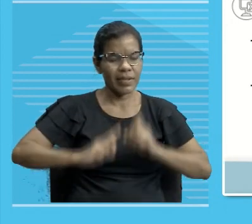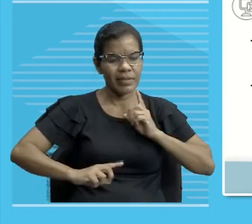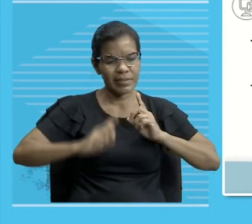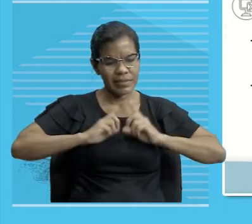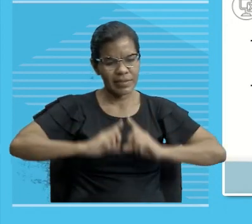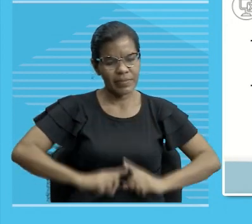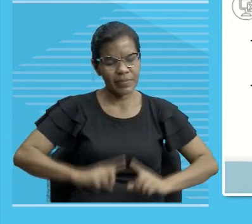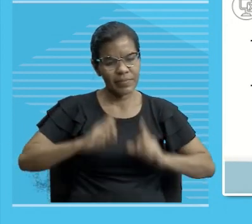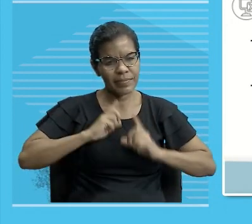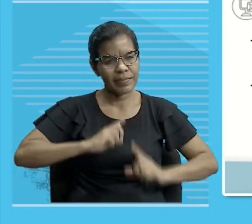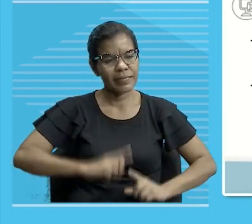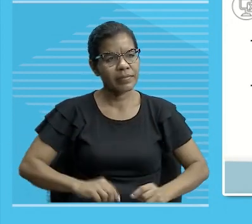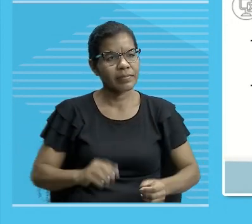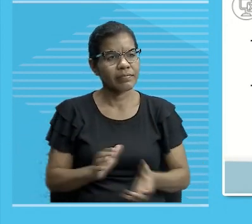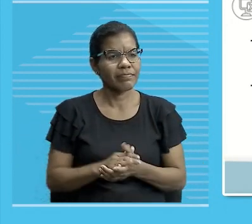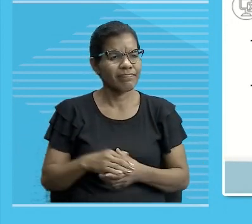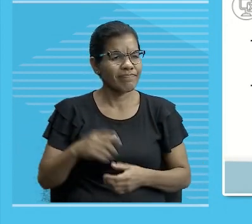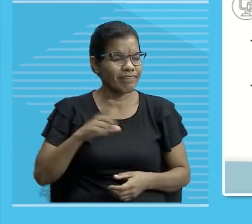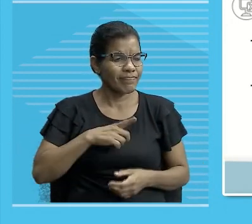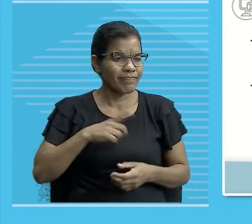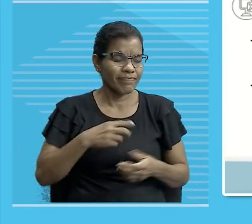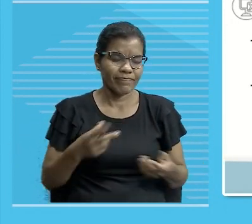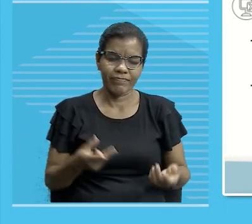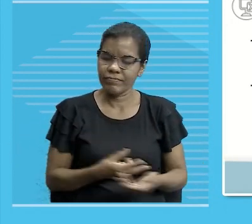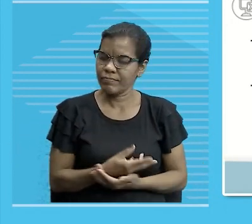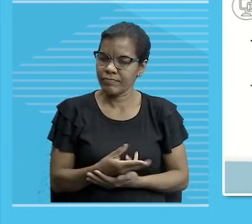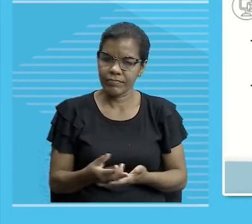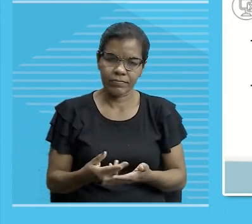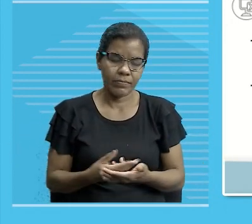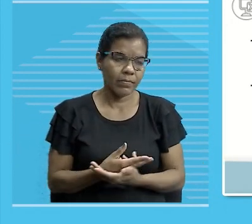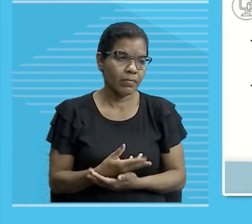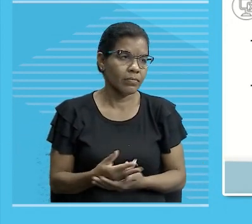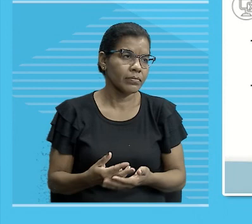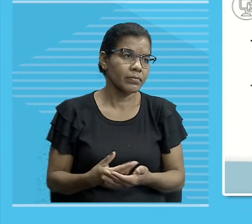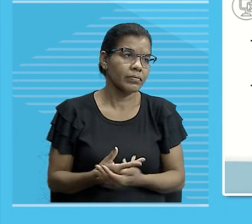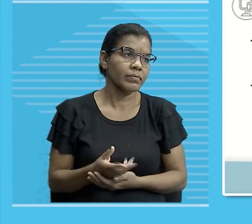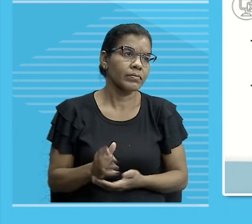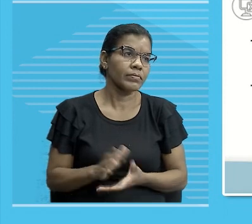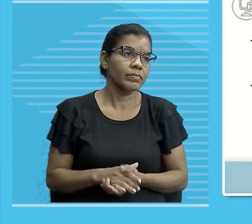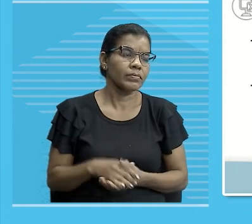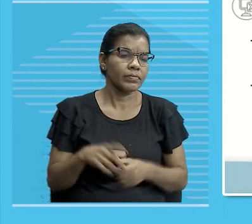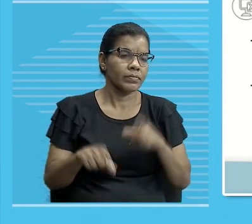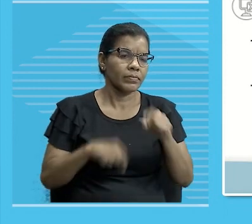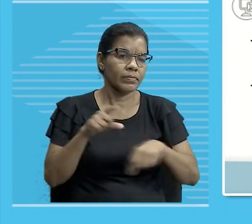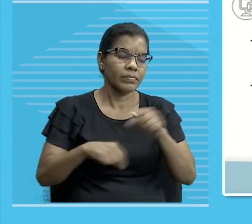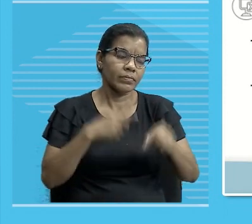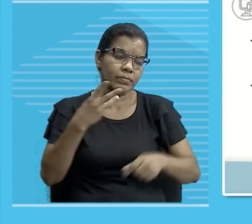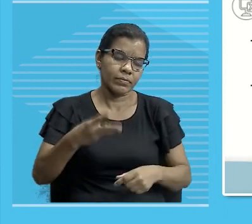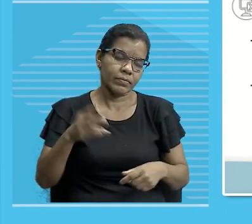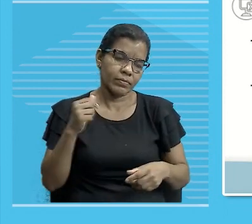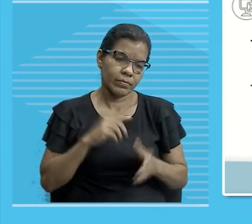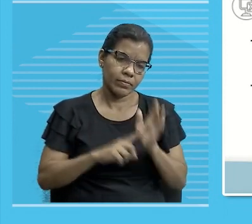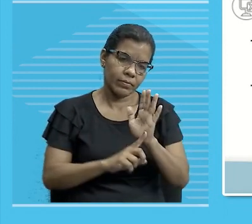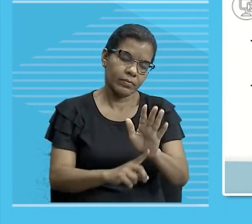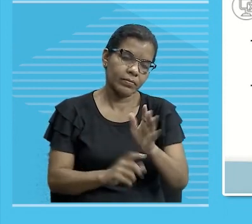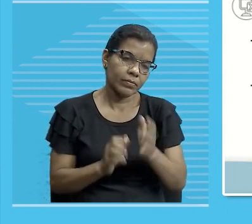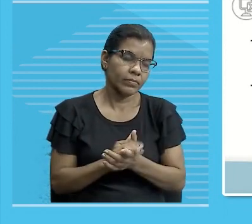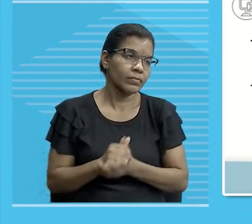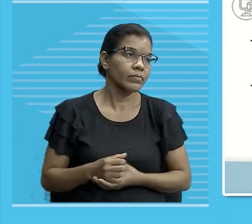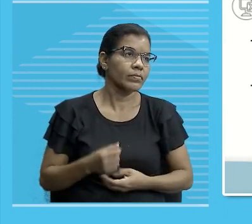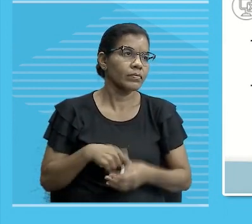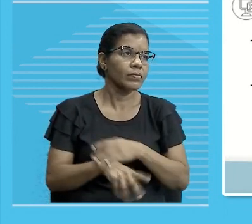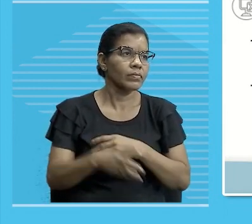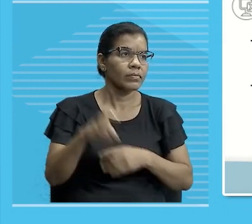tem, muito mais do que isso, tá? Só escolhi 3 aqui para poder colocar. Galera, essa